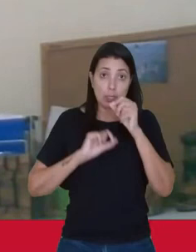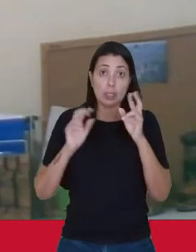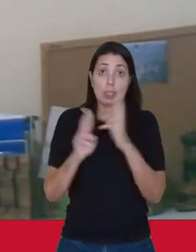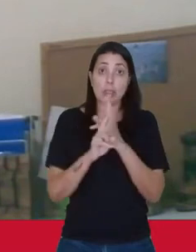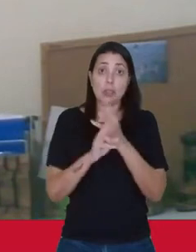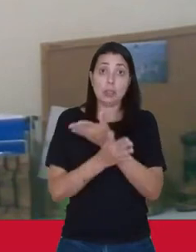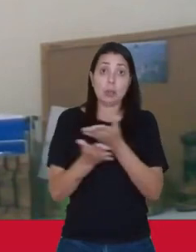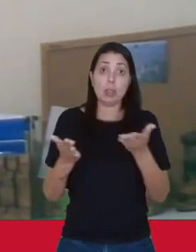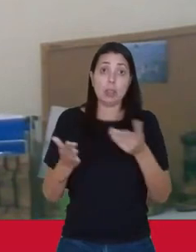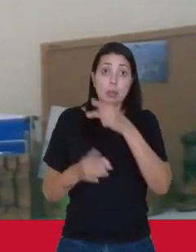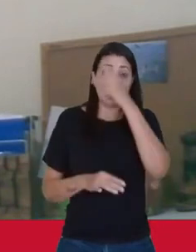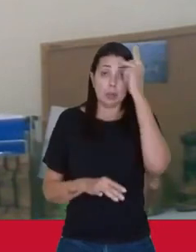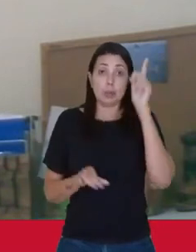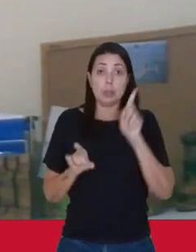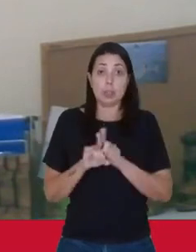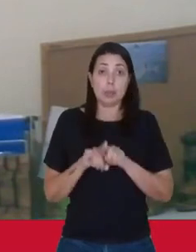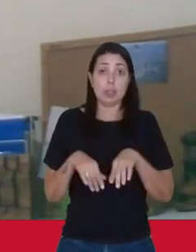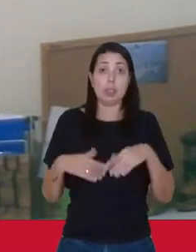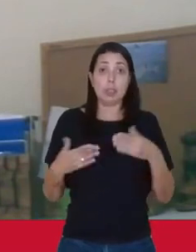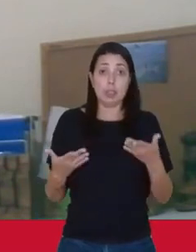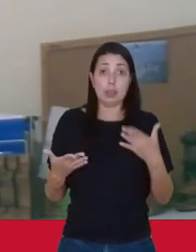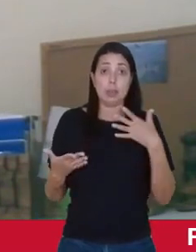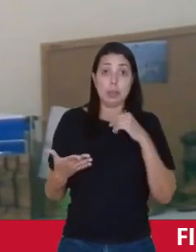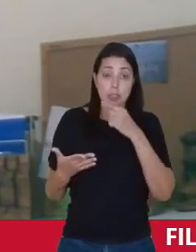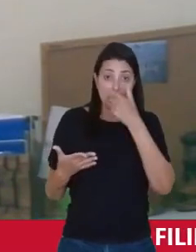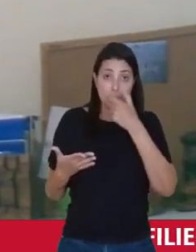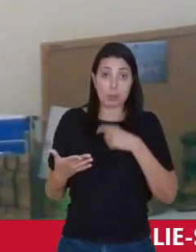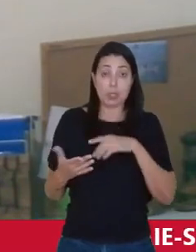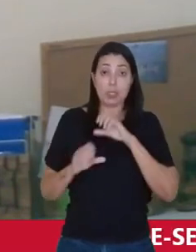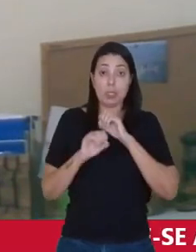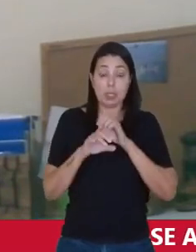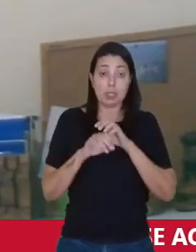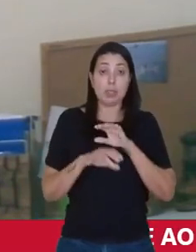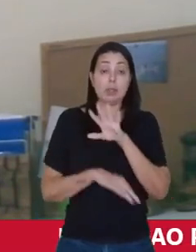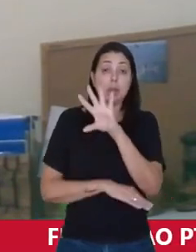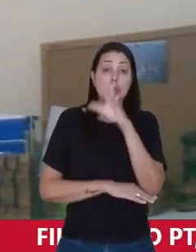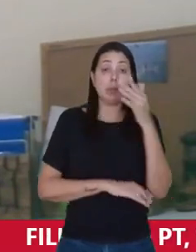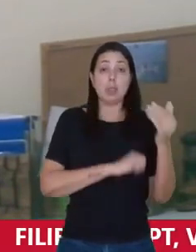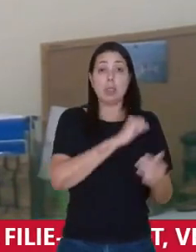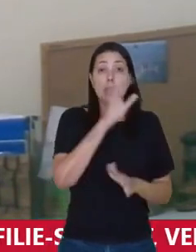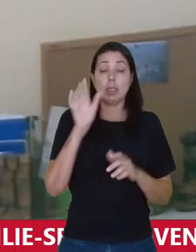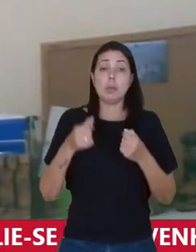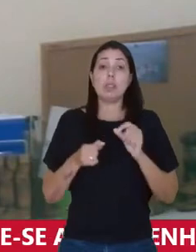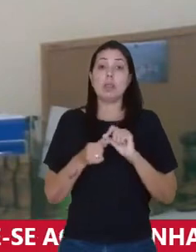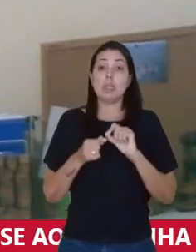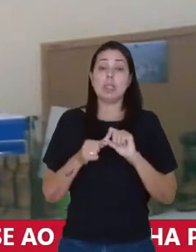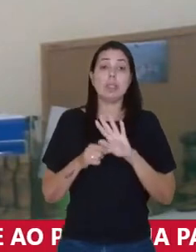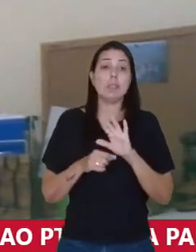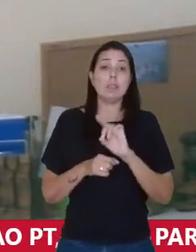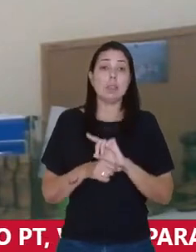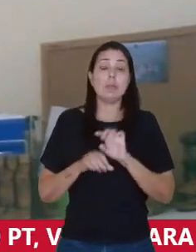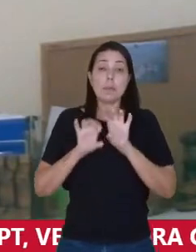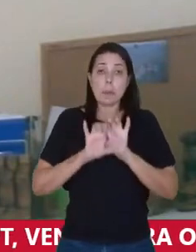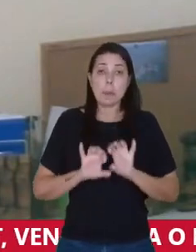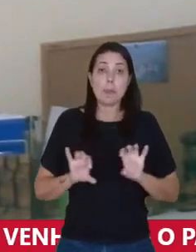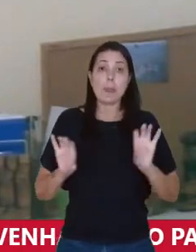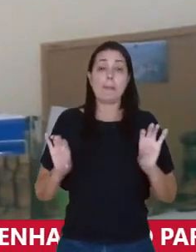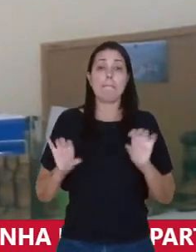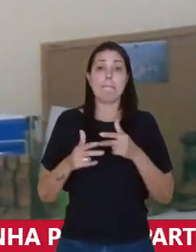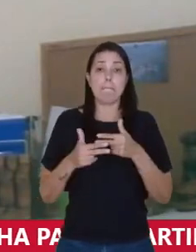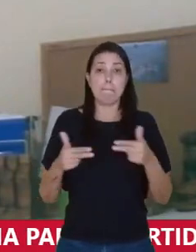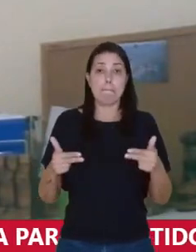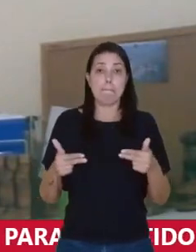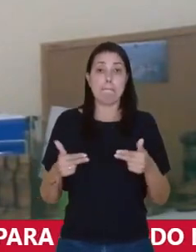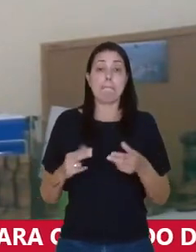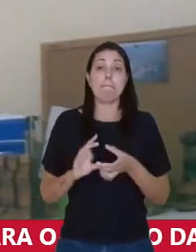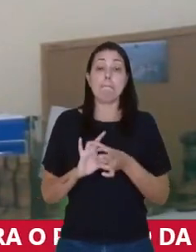com essas coisas de outra maneira. Então, acho que para mim, educação ambiental tem que ser uma educação ambiental que não nos separe dessas coisas,